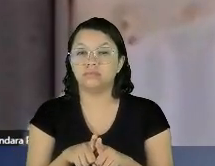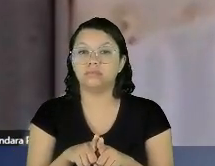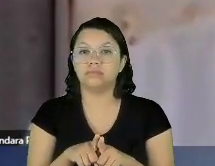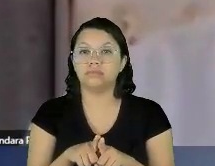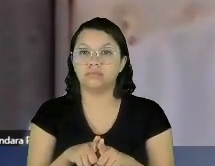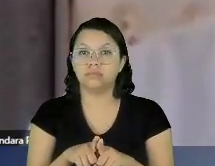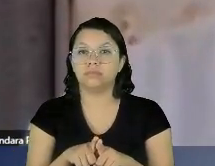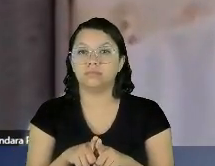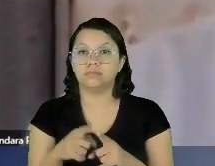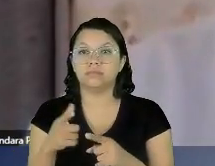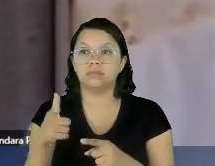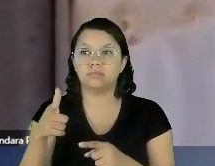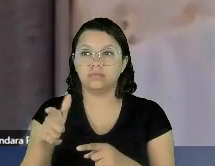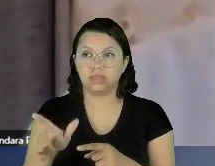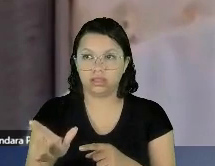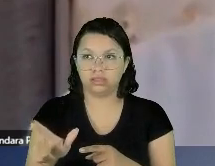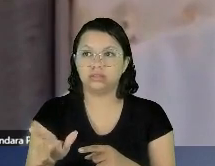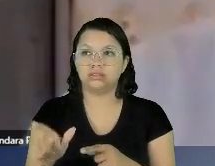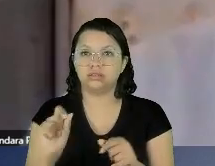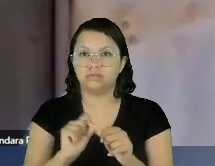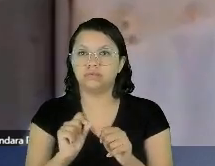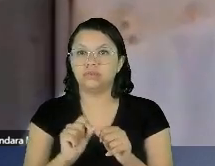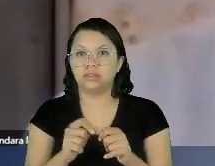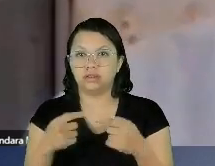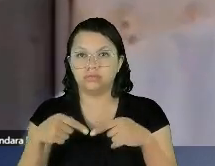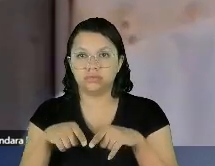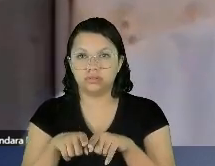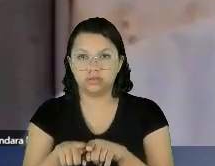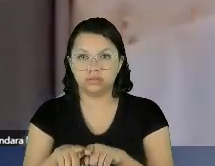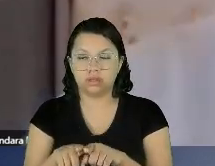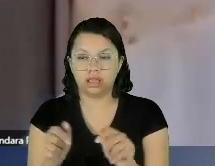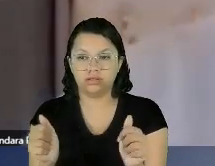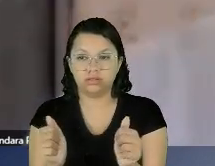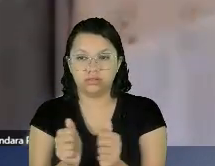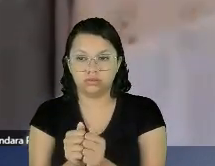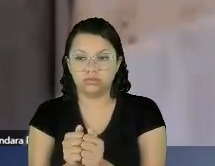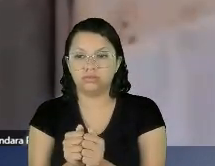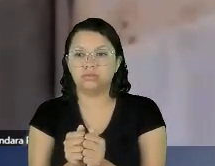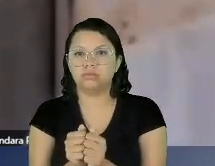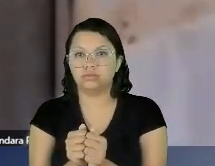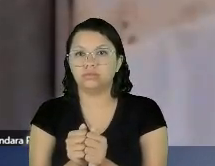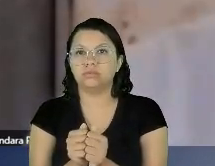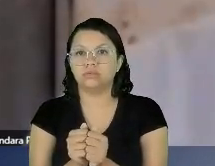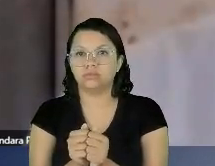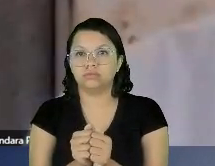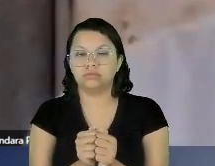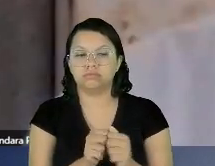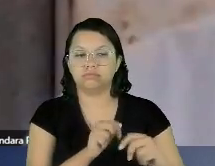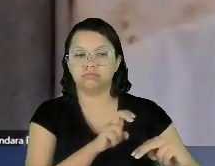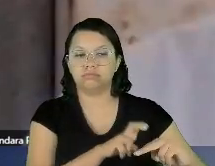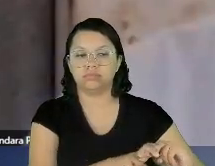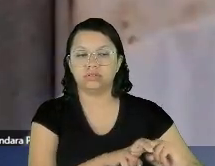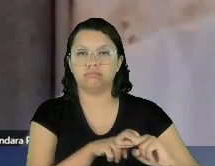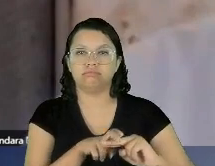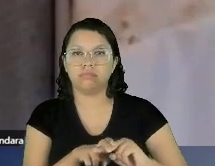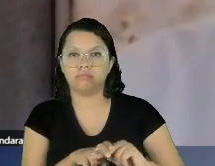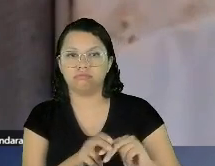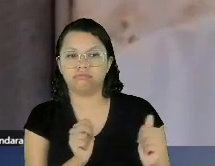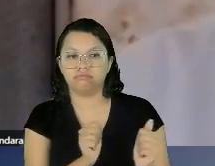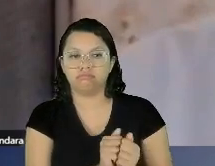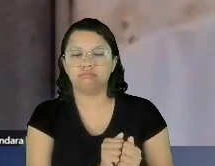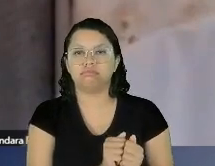que cometeram os delitos sexuais ao lado do agressor no banco dos